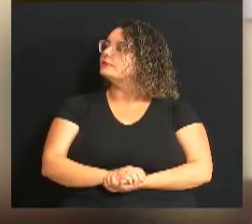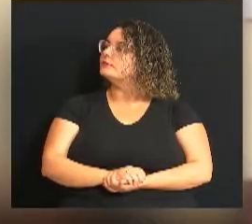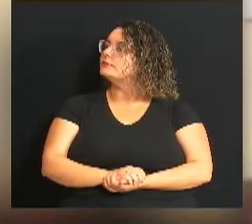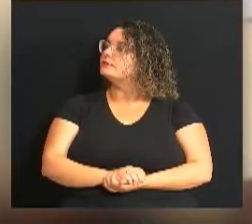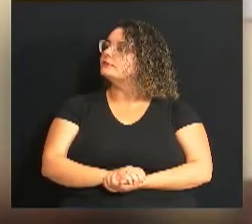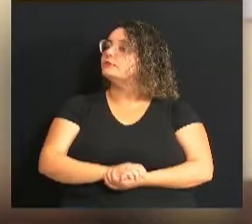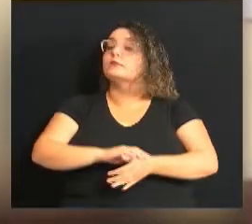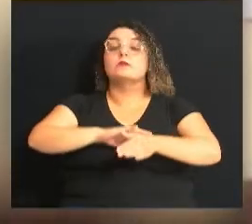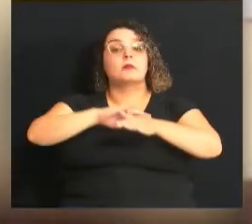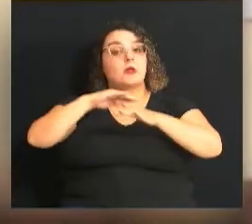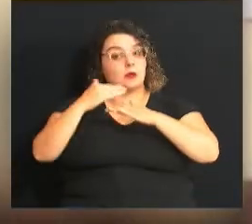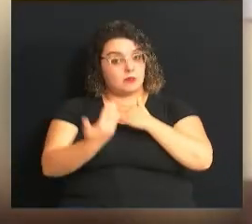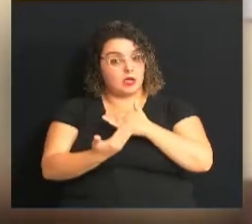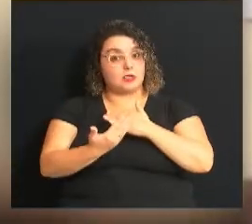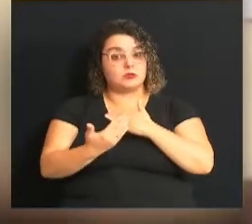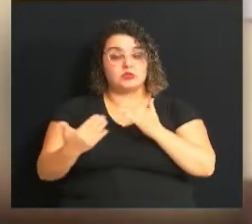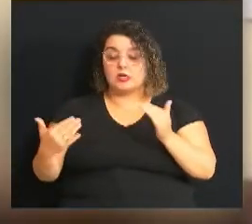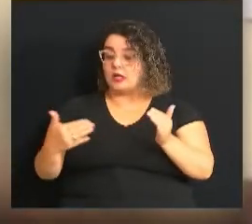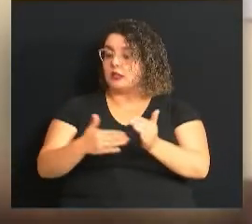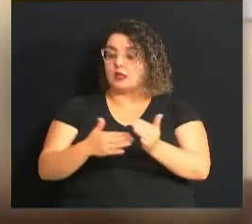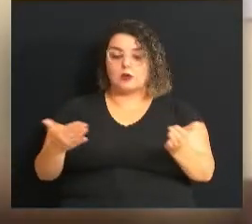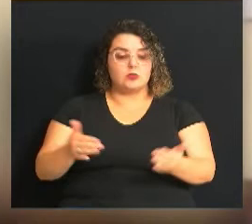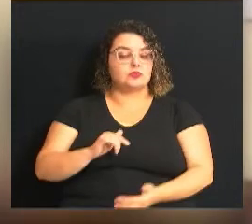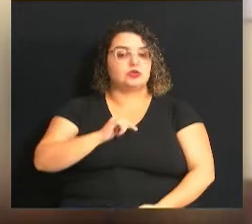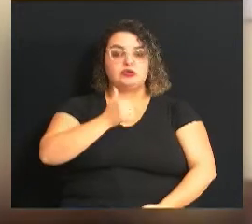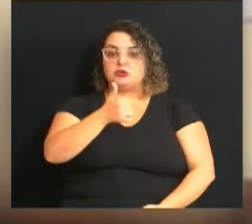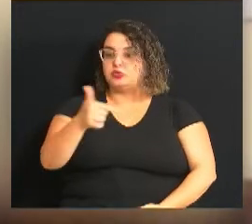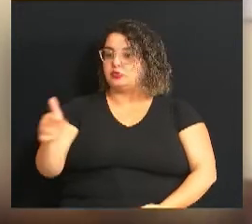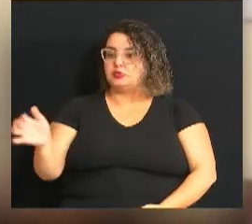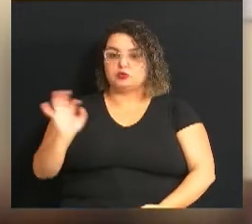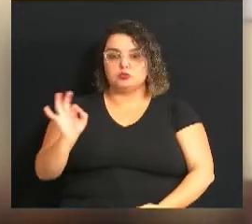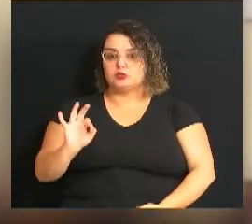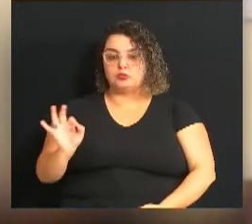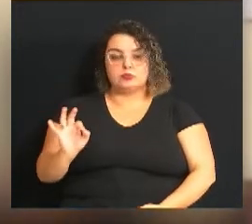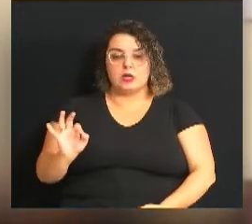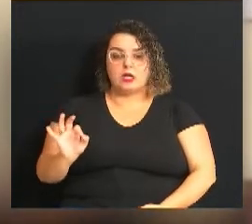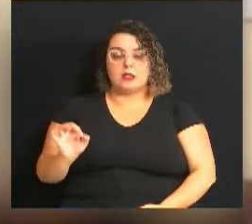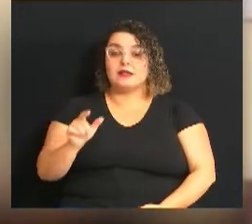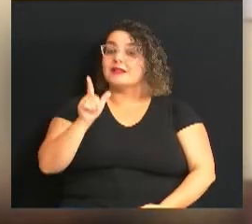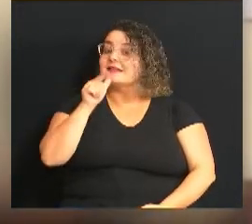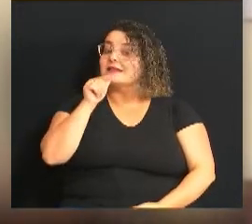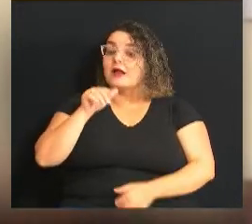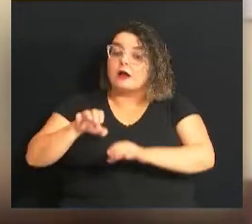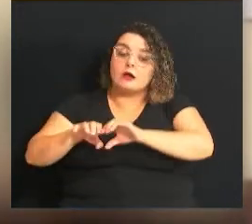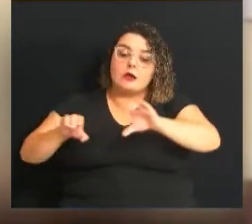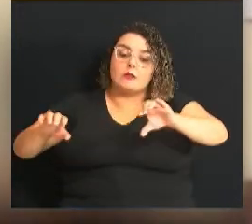Bairros que até hoje não tinham, não tem água encanada.